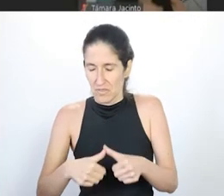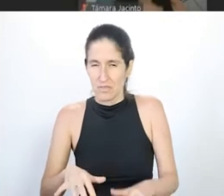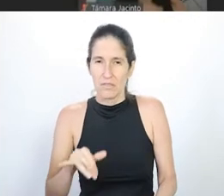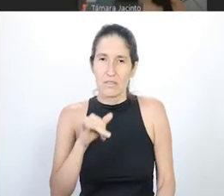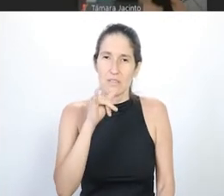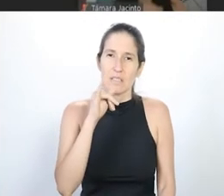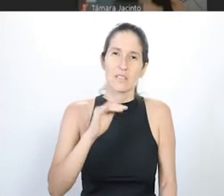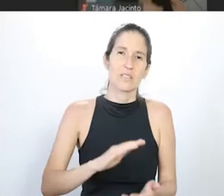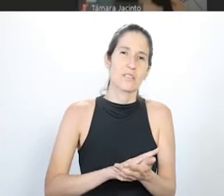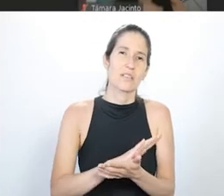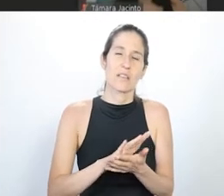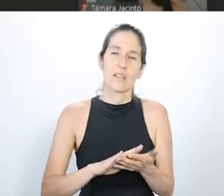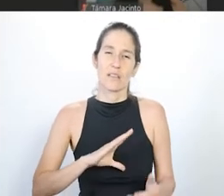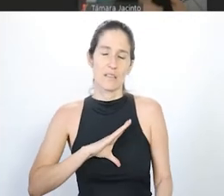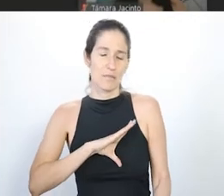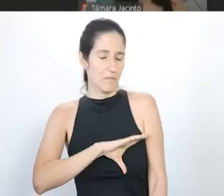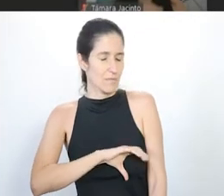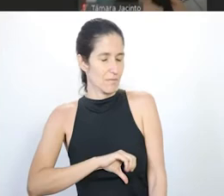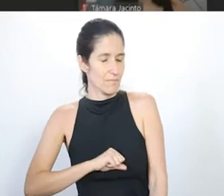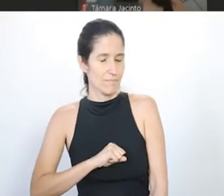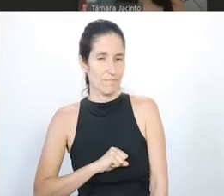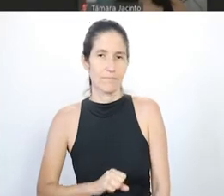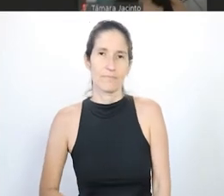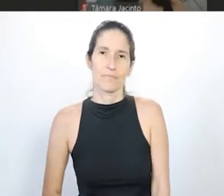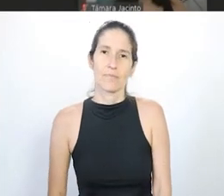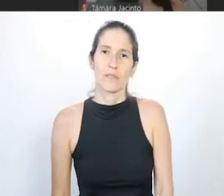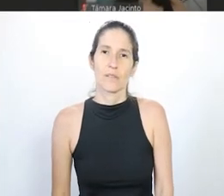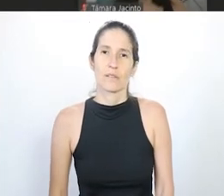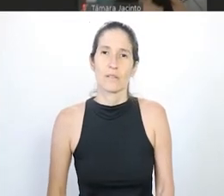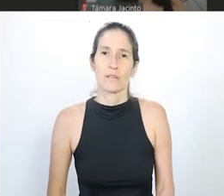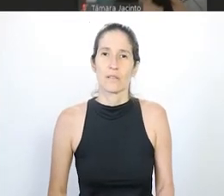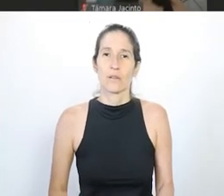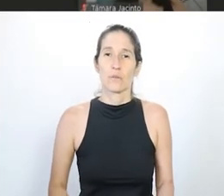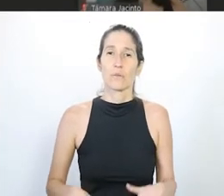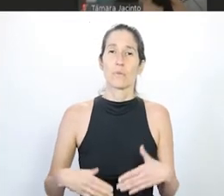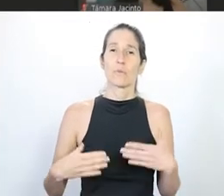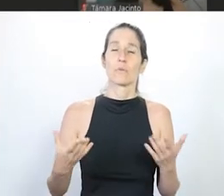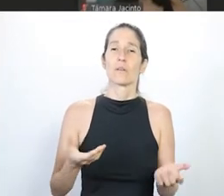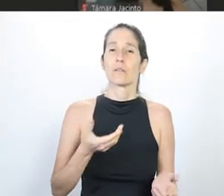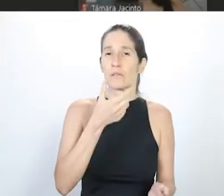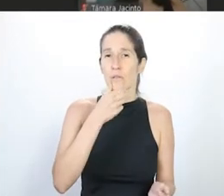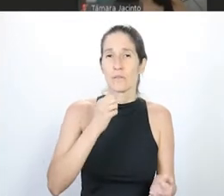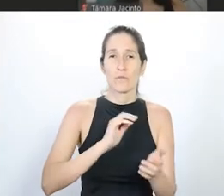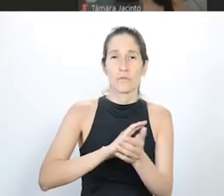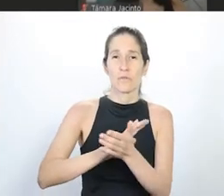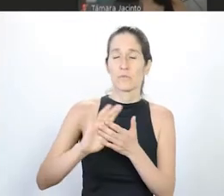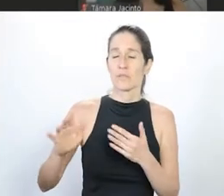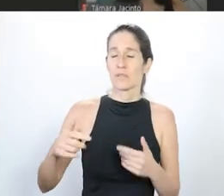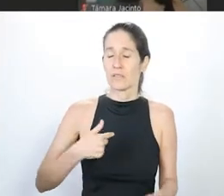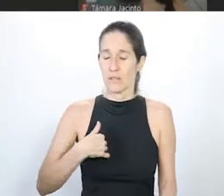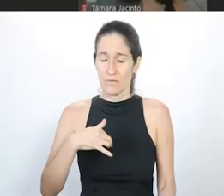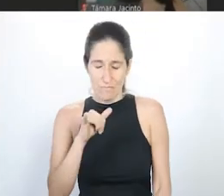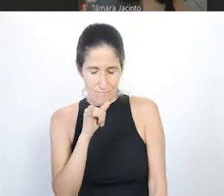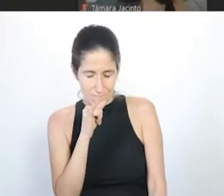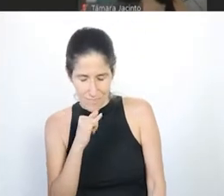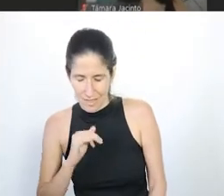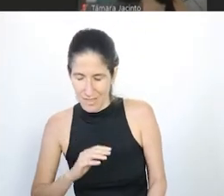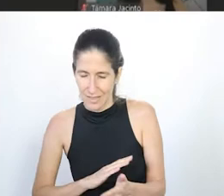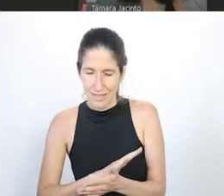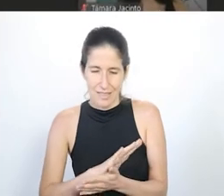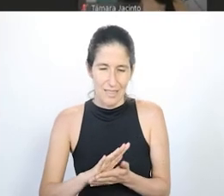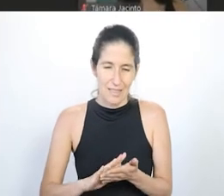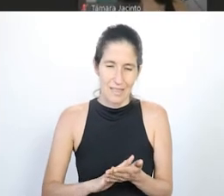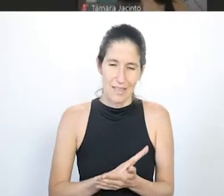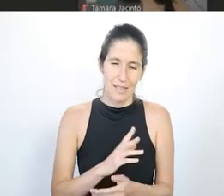direito de amar. Quando ele me partiu, eu fiquei triste, nada mais pra mim